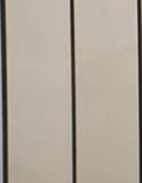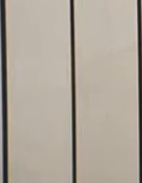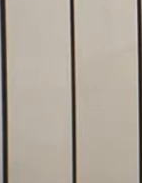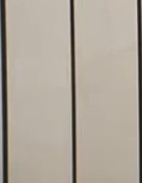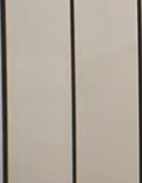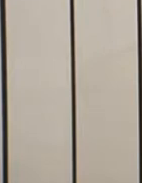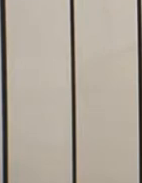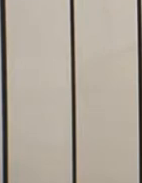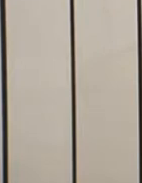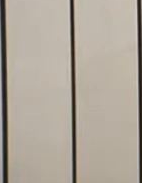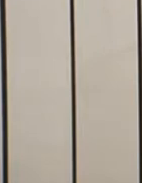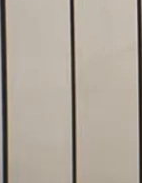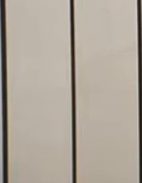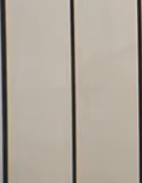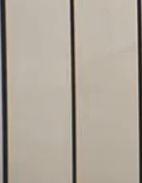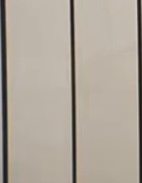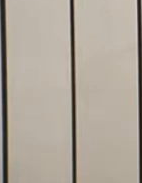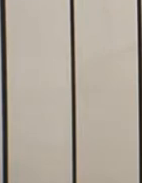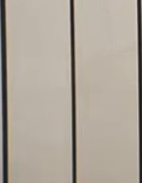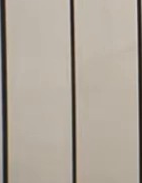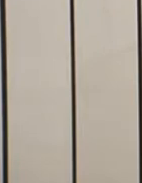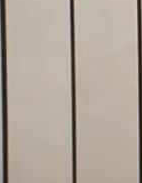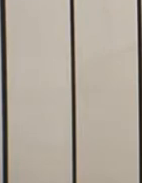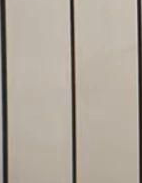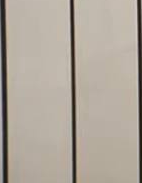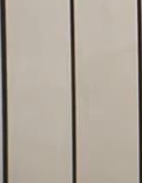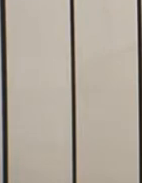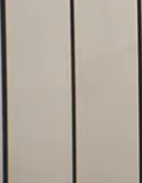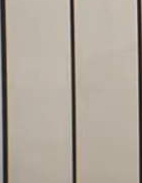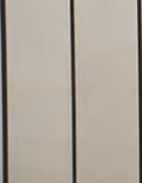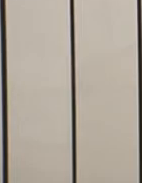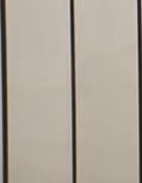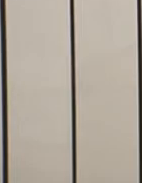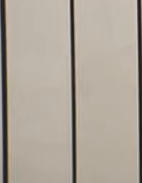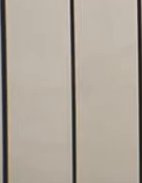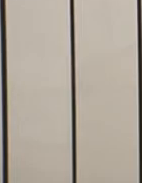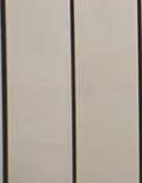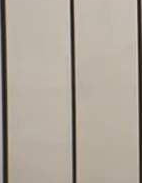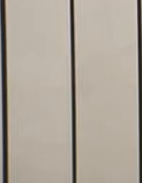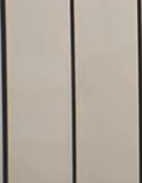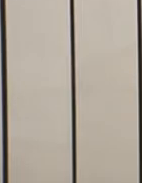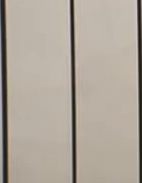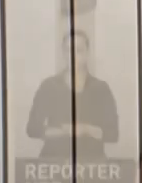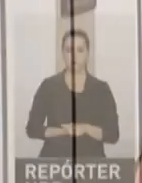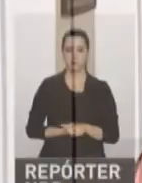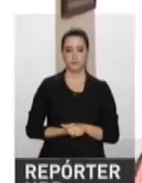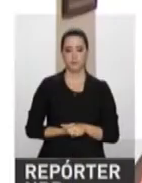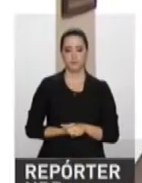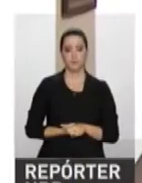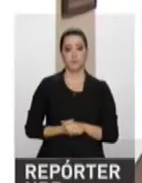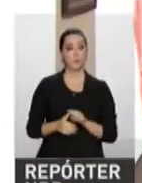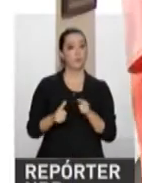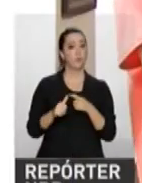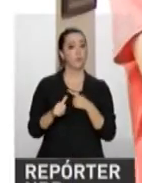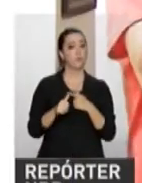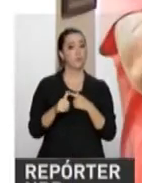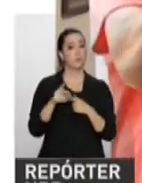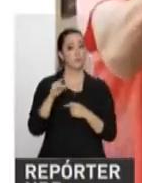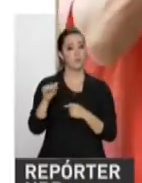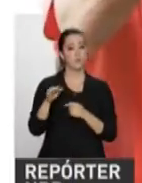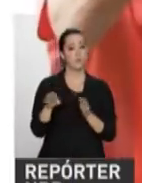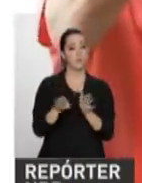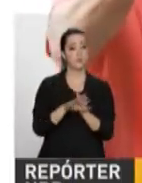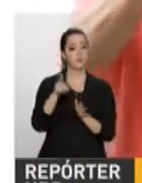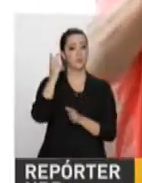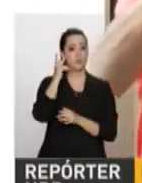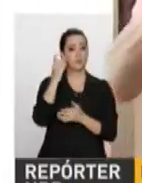tentando uma nova oportunidade de vida. É o que vamos conferir na reportagem da NBR. No primeiro dia em São Paulo,